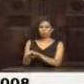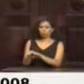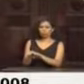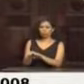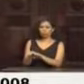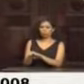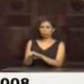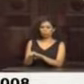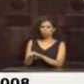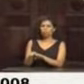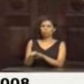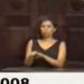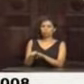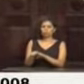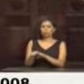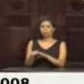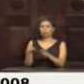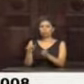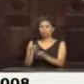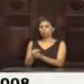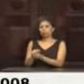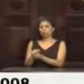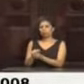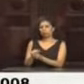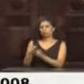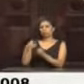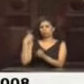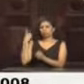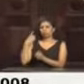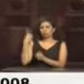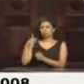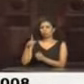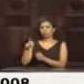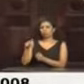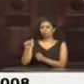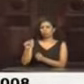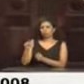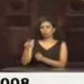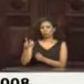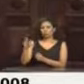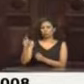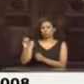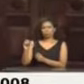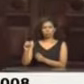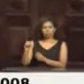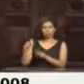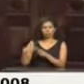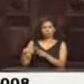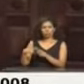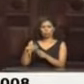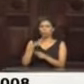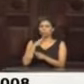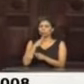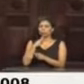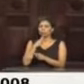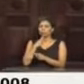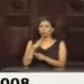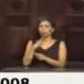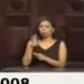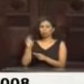um dos assinantes junto com o deputado Paulo Ramos, porque conheço muito